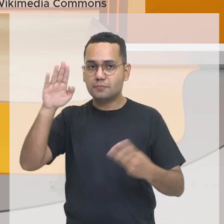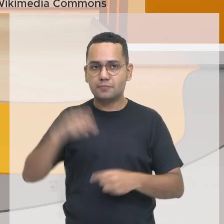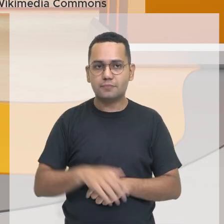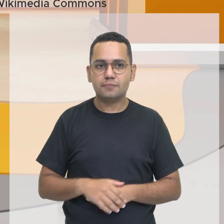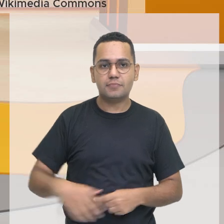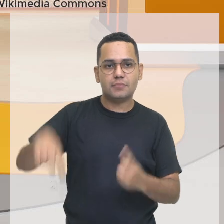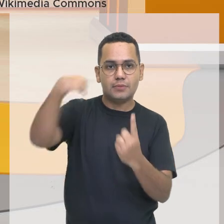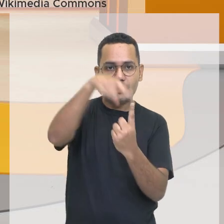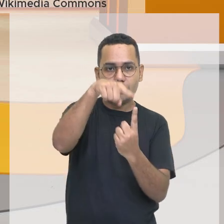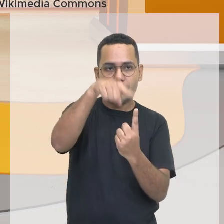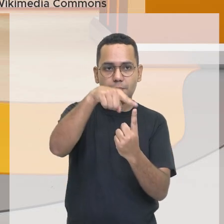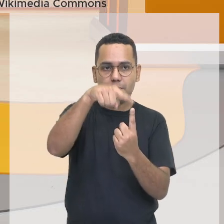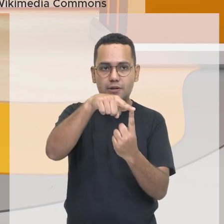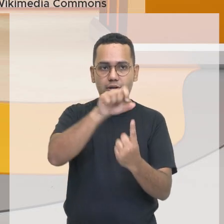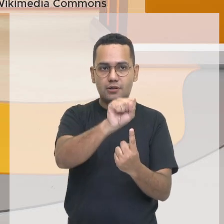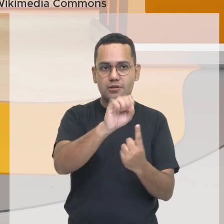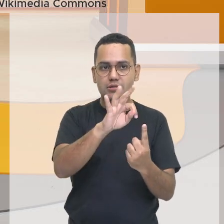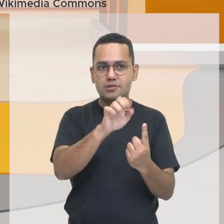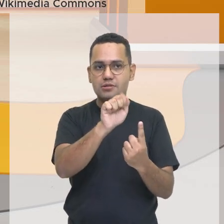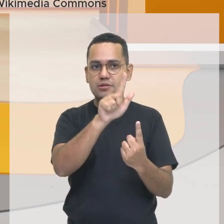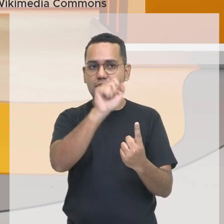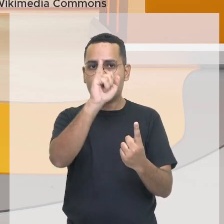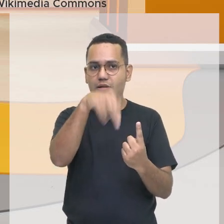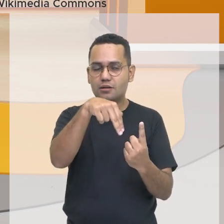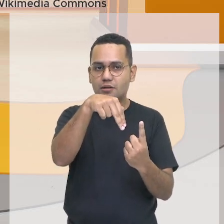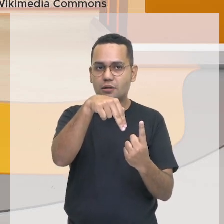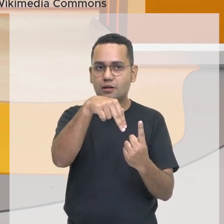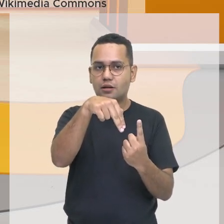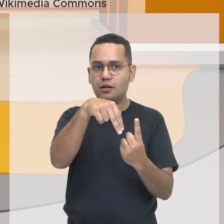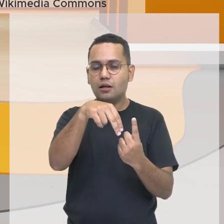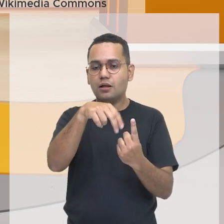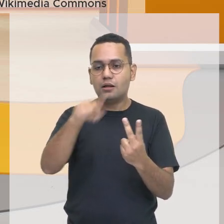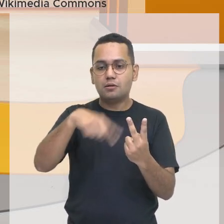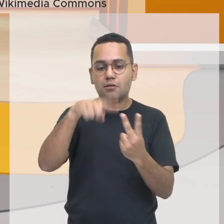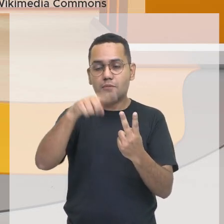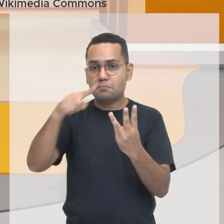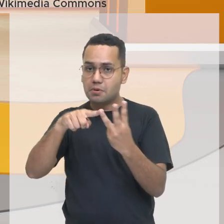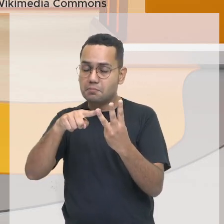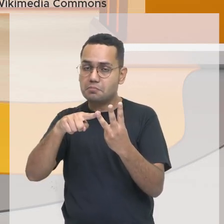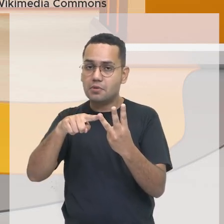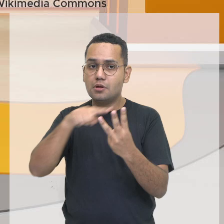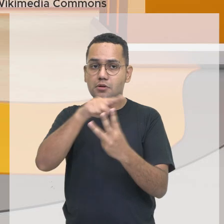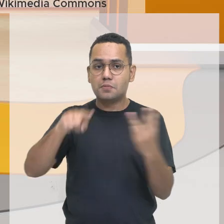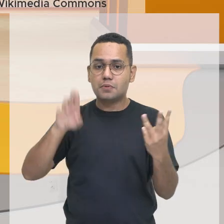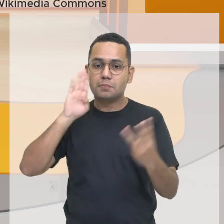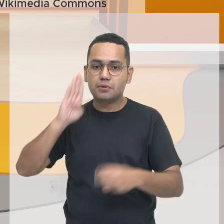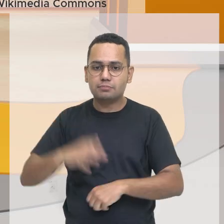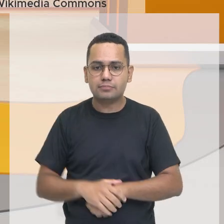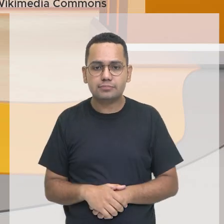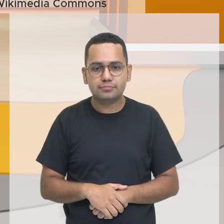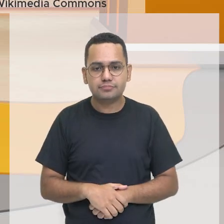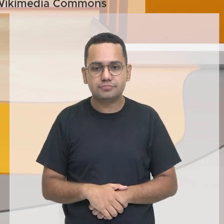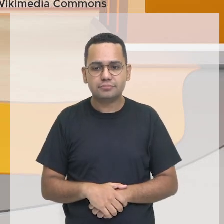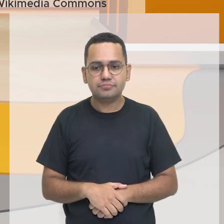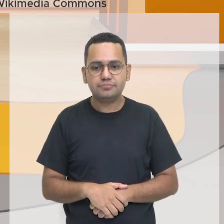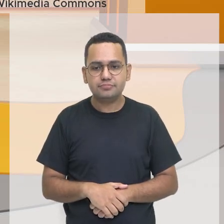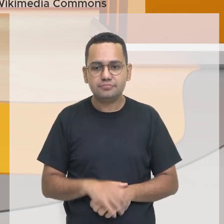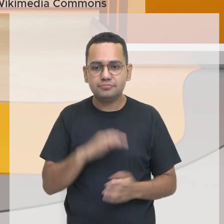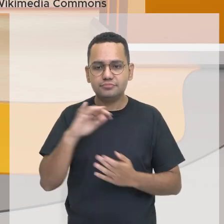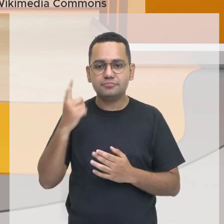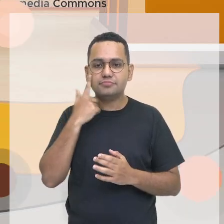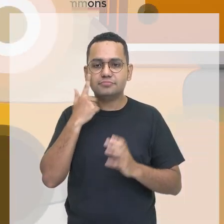Stalin, Mussolini e Hitler, São os representantes desses regimes totalitários. Vamos às características